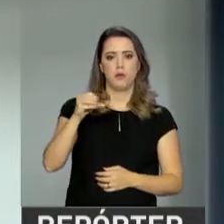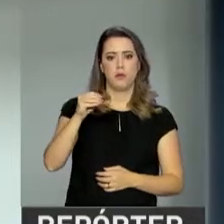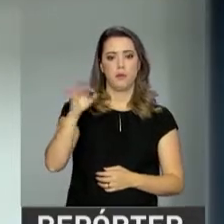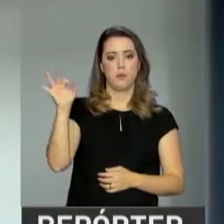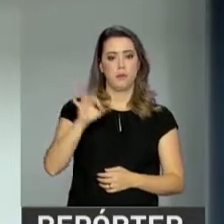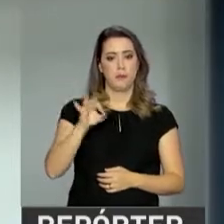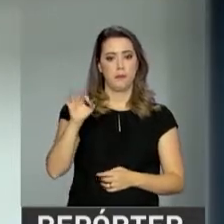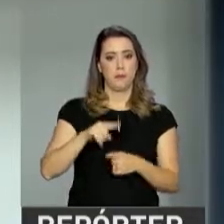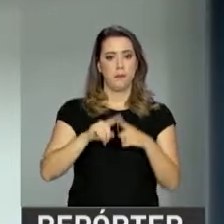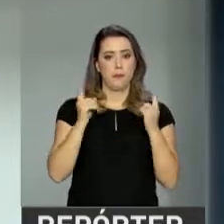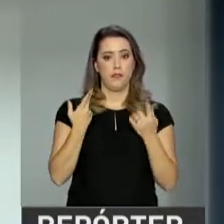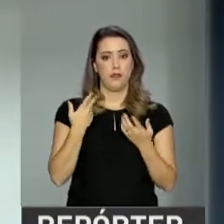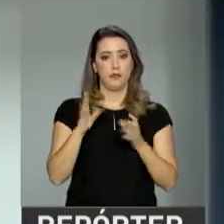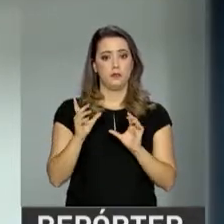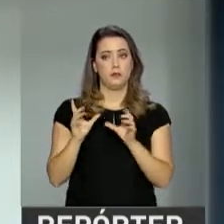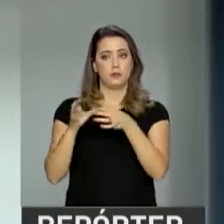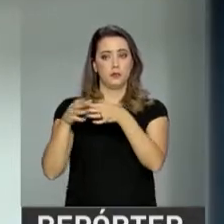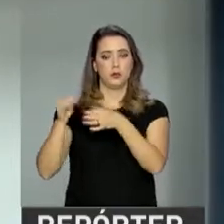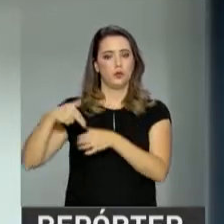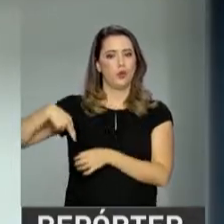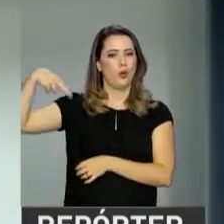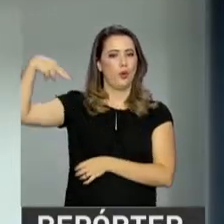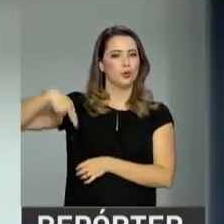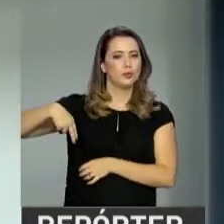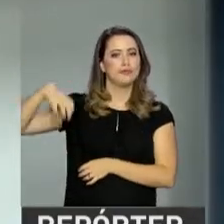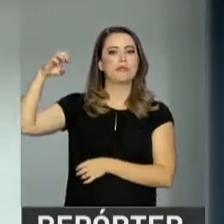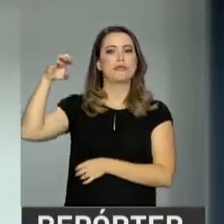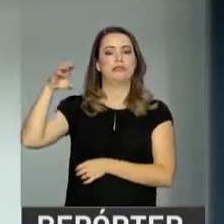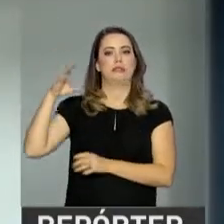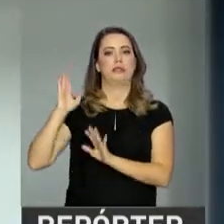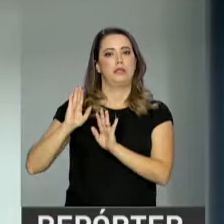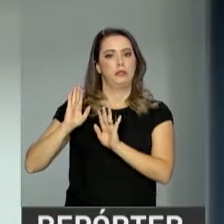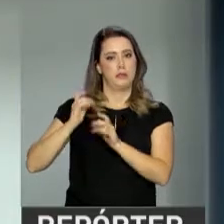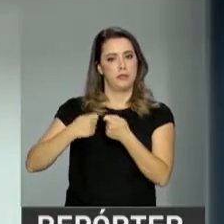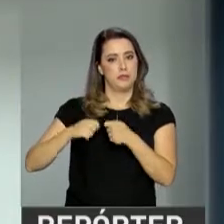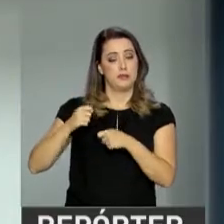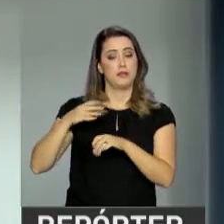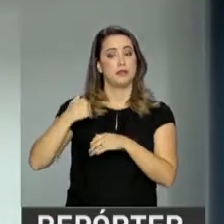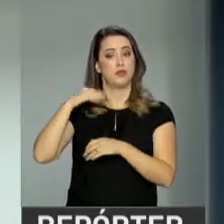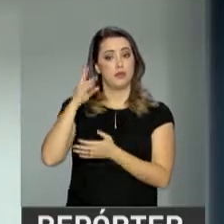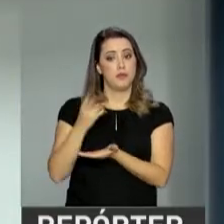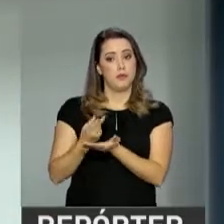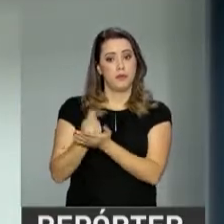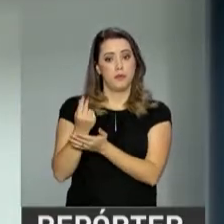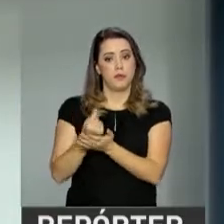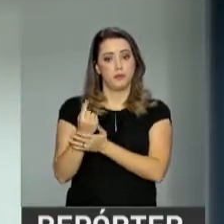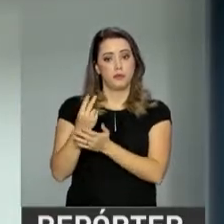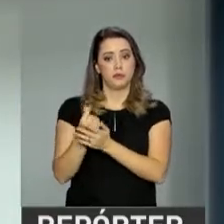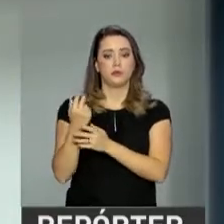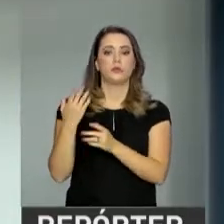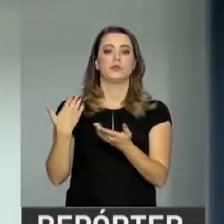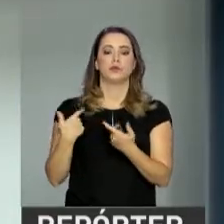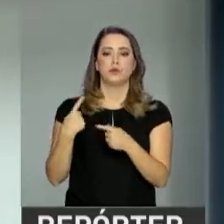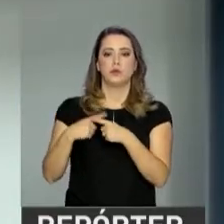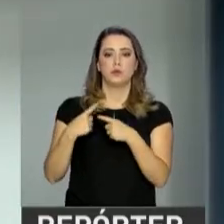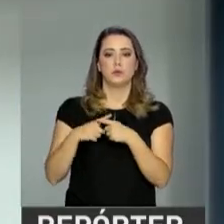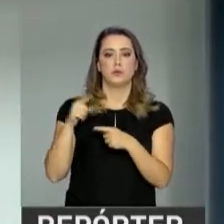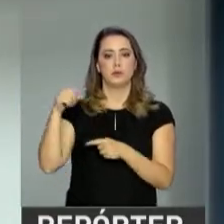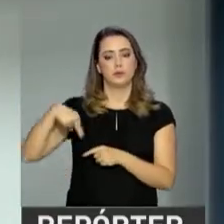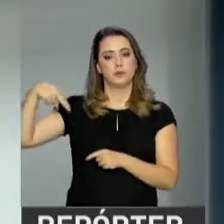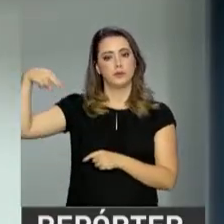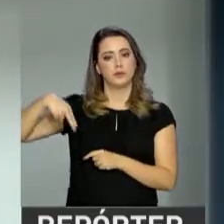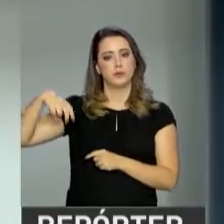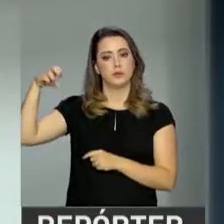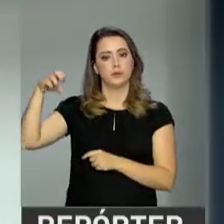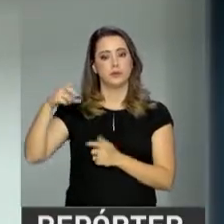90%. Mas para as regiões norte e nordeste, requer mais investimento de infraestrutura, que o percentual de domicílios que